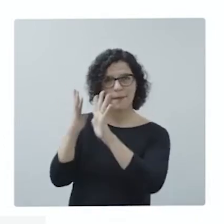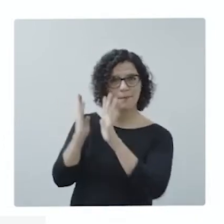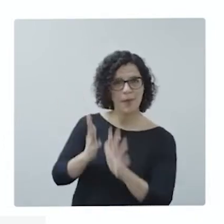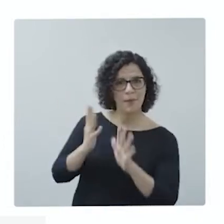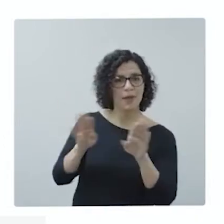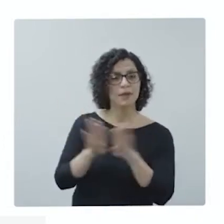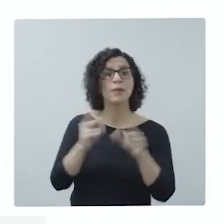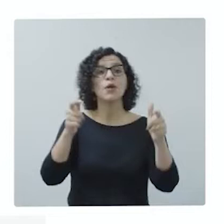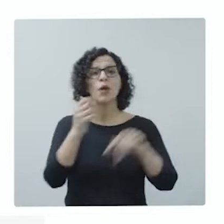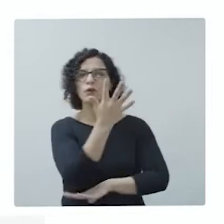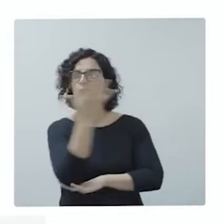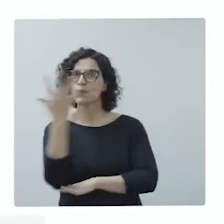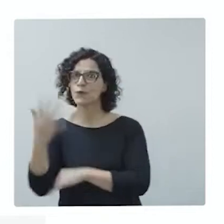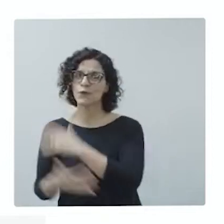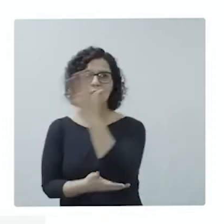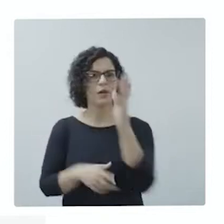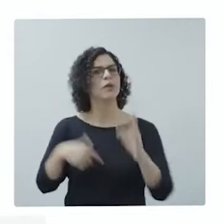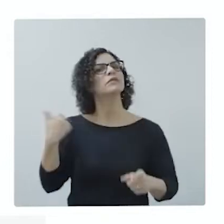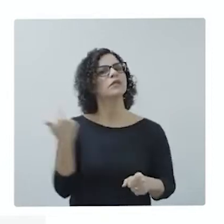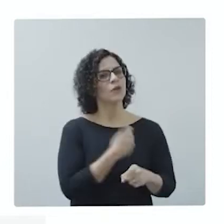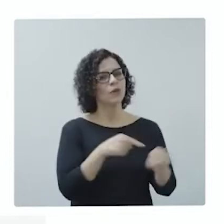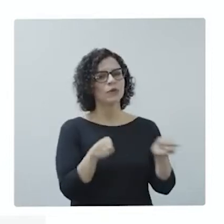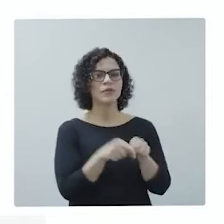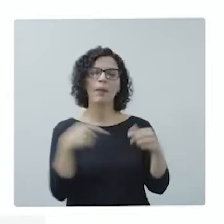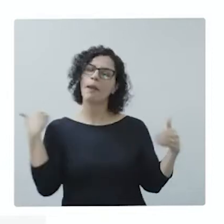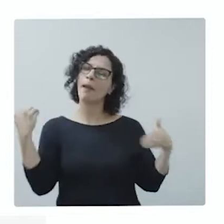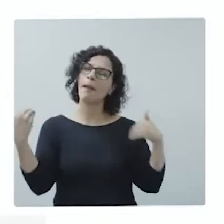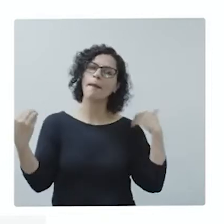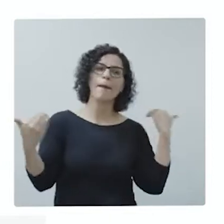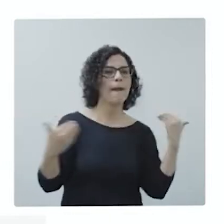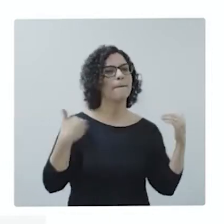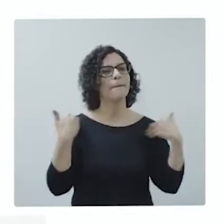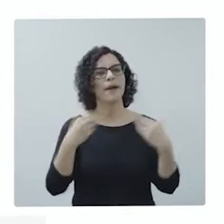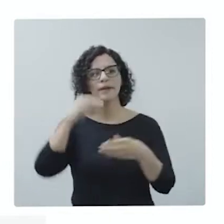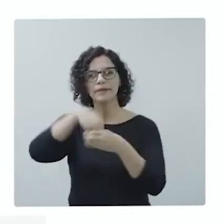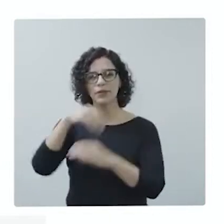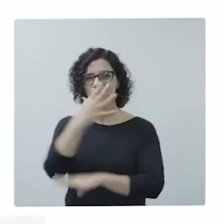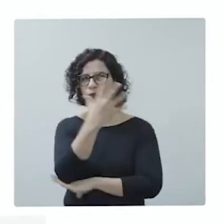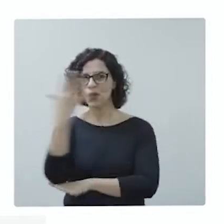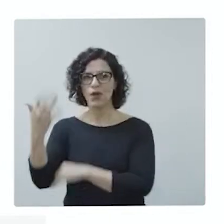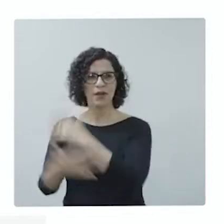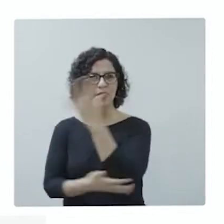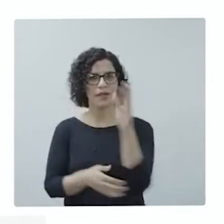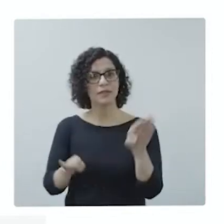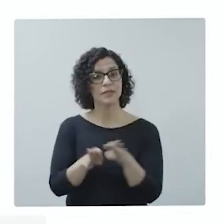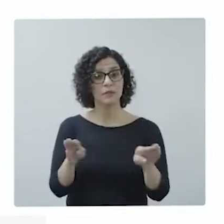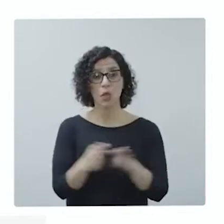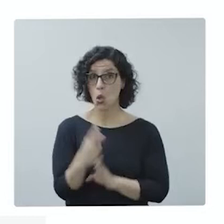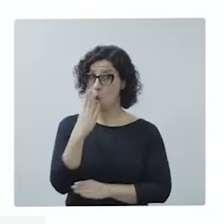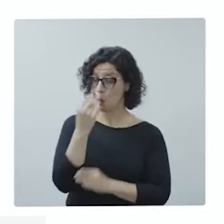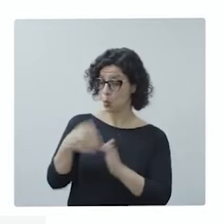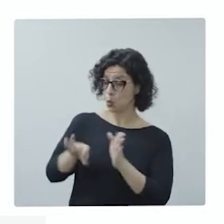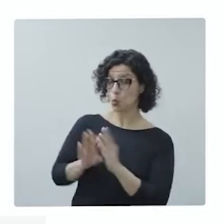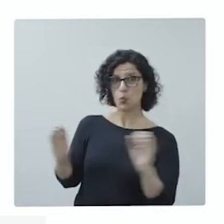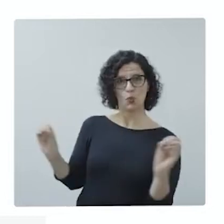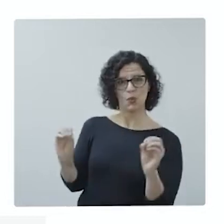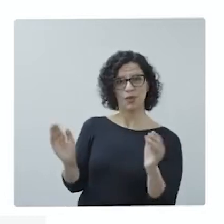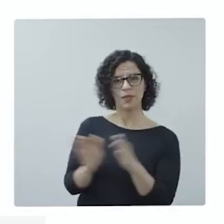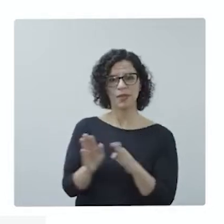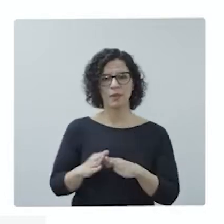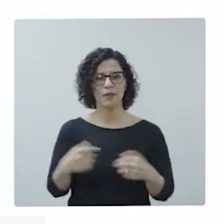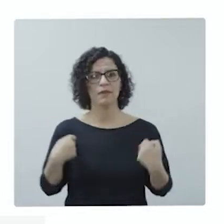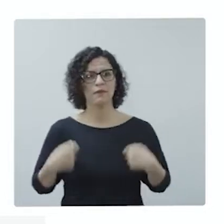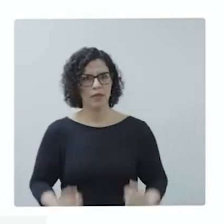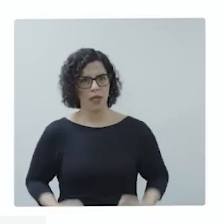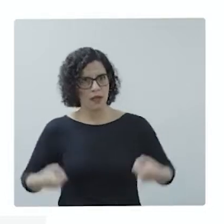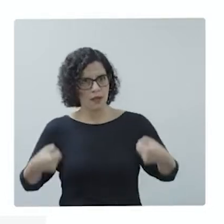ele estava onde? Na floresta. E nós também estávamos passeando na floresta. Enquanto o seu lobo não vem. E